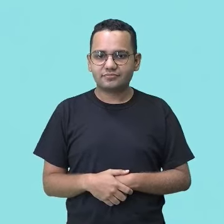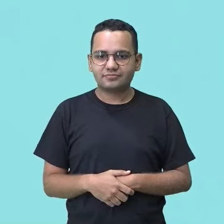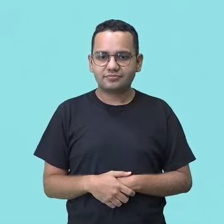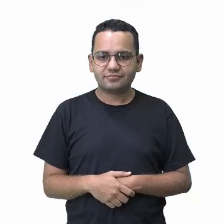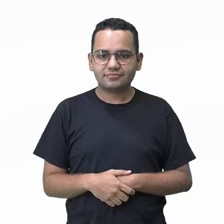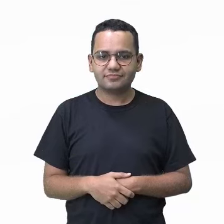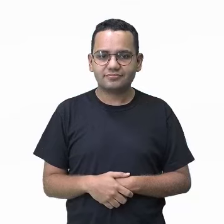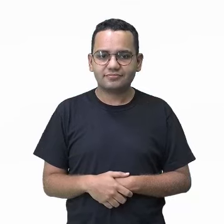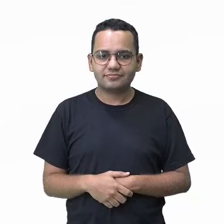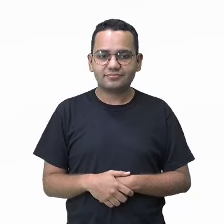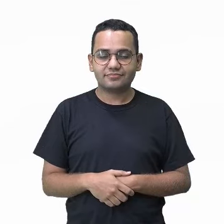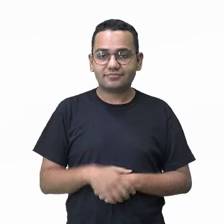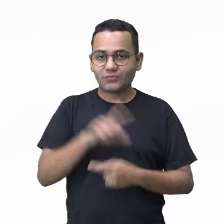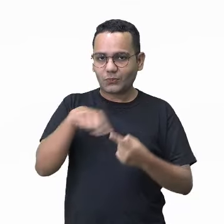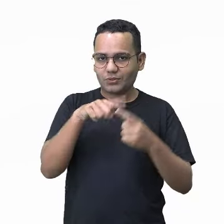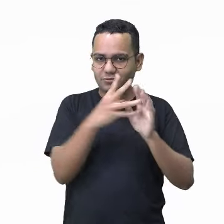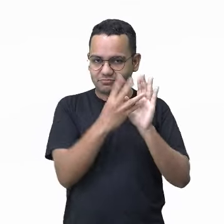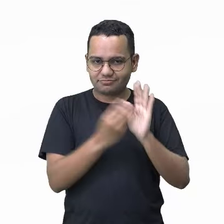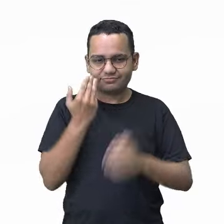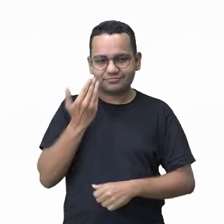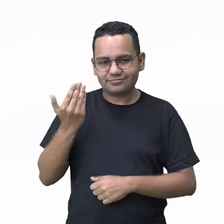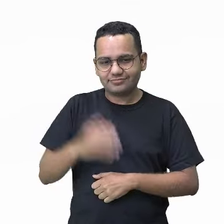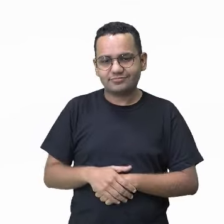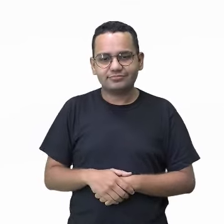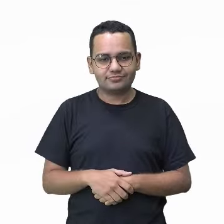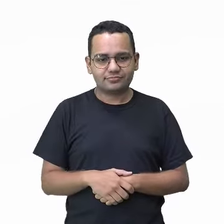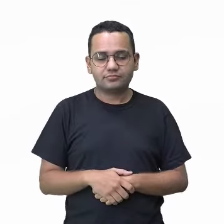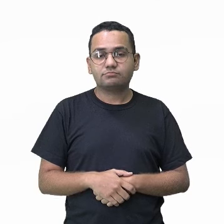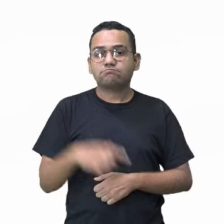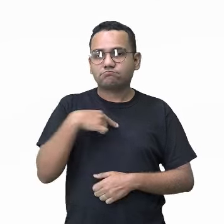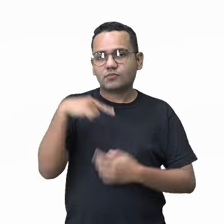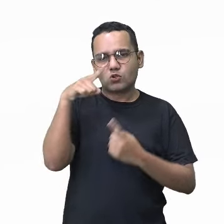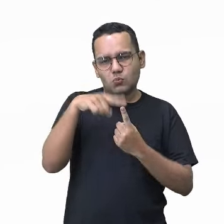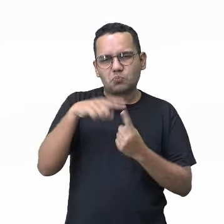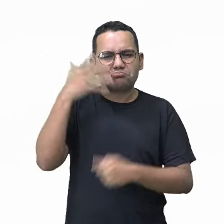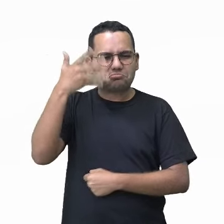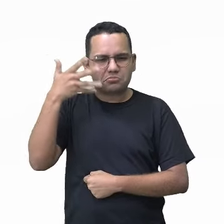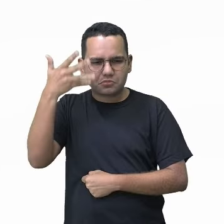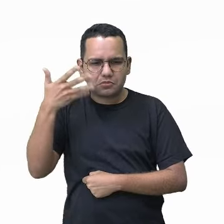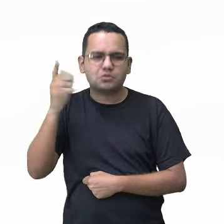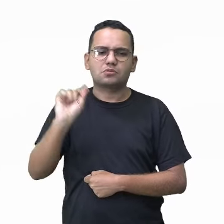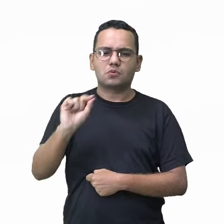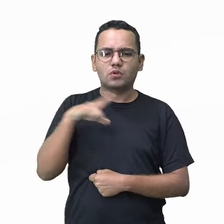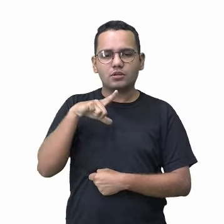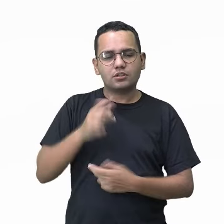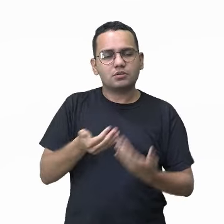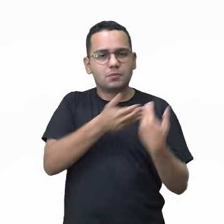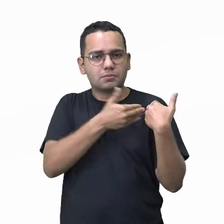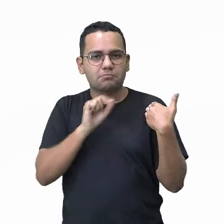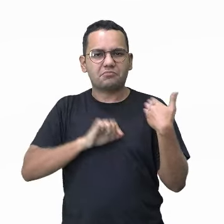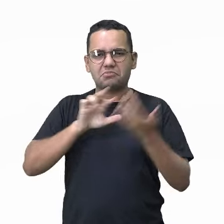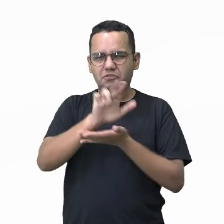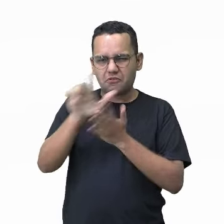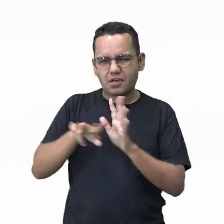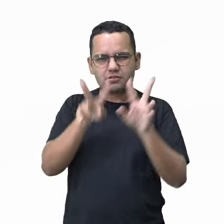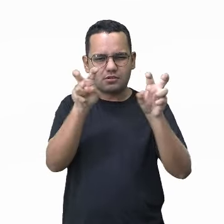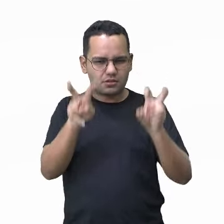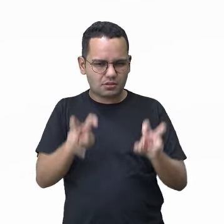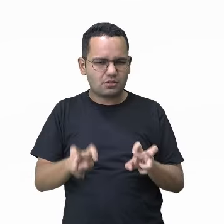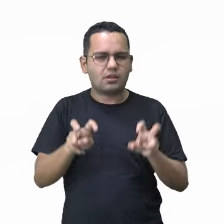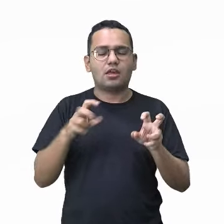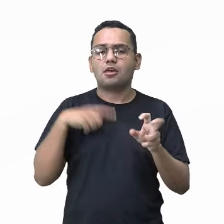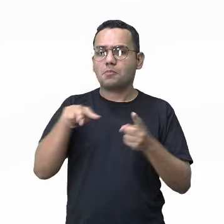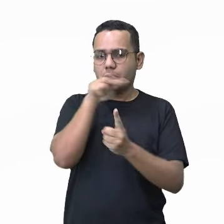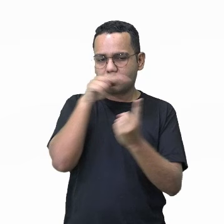de conhecimento Olha o que diz aí posicionamentos discursivos responsáveis em relação às diversas temáticas